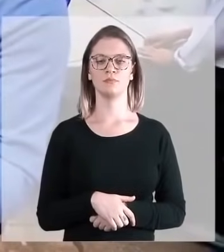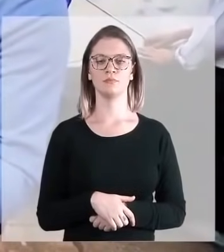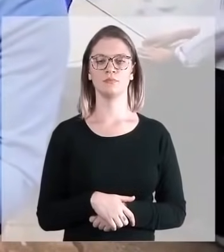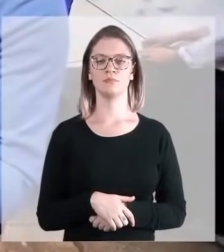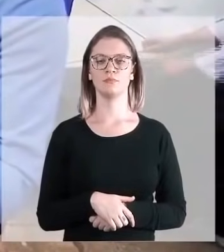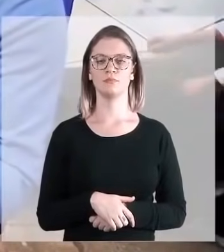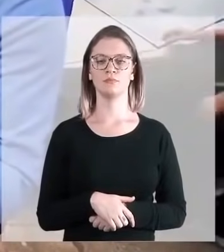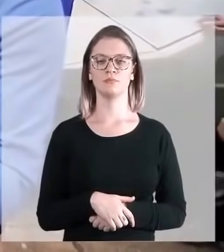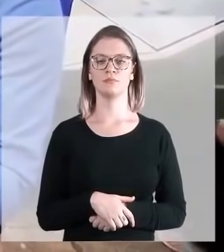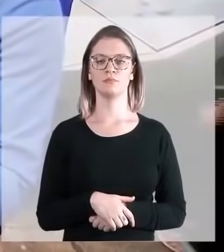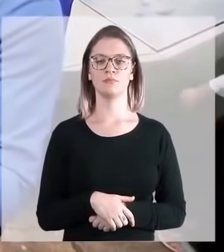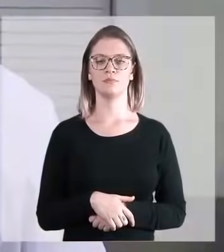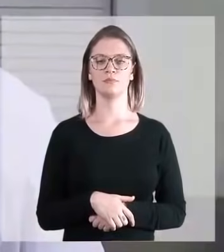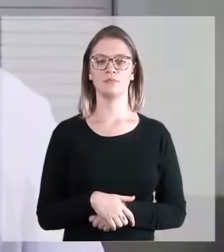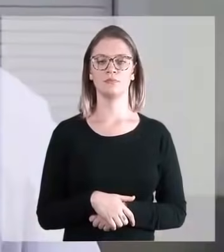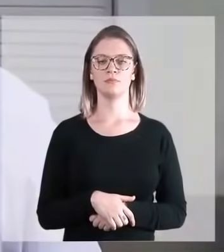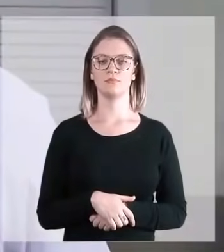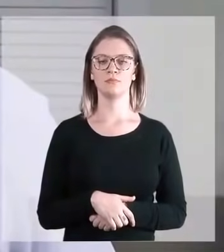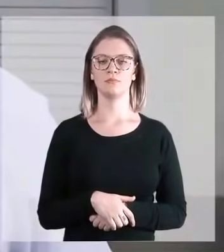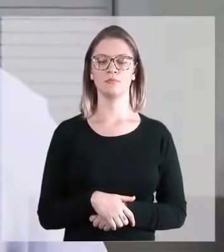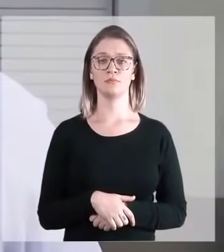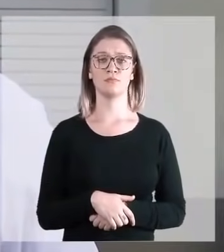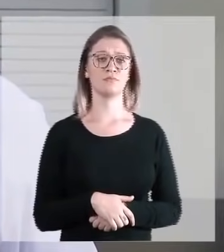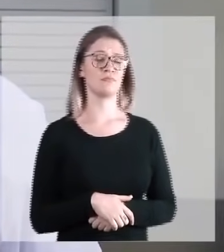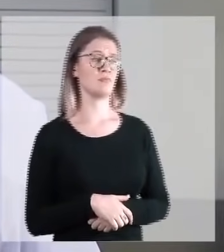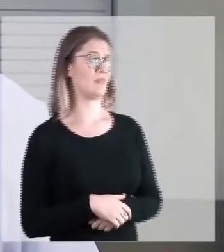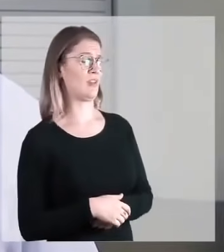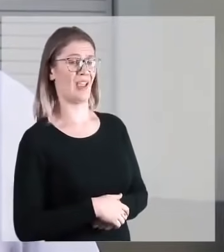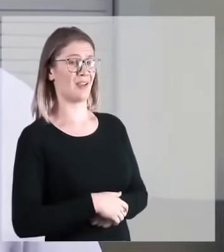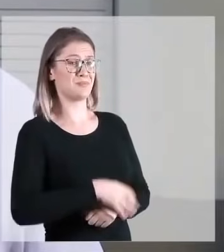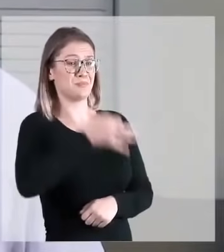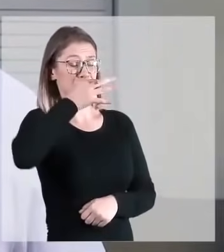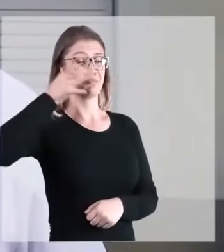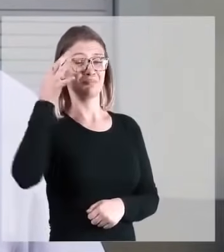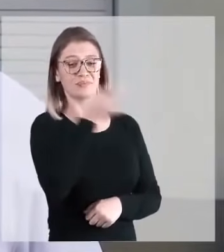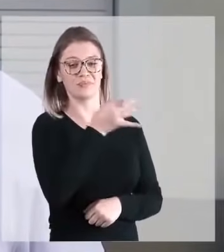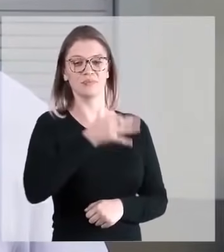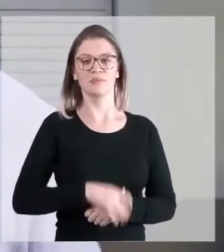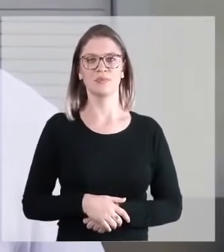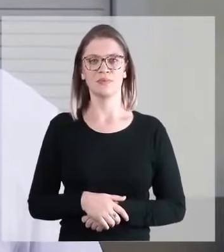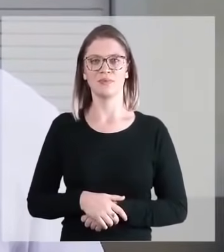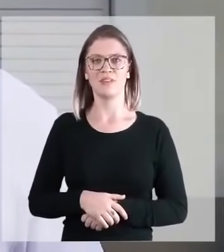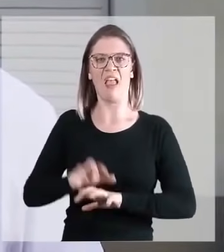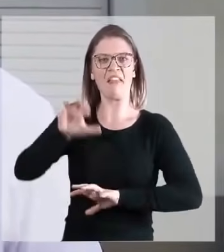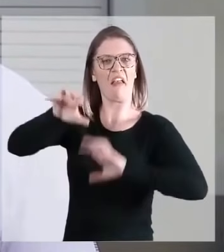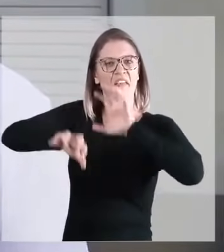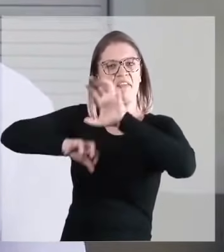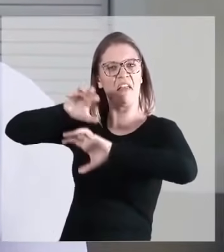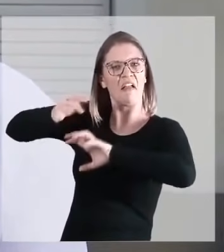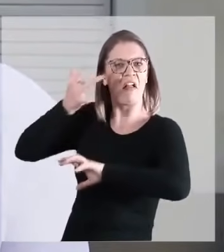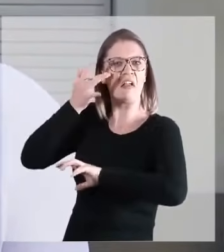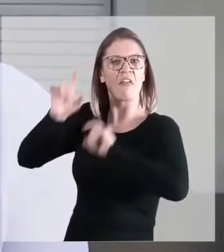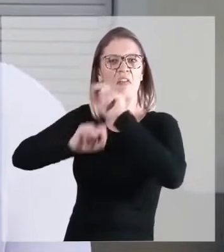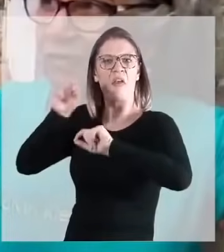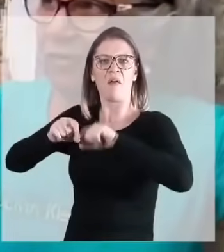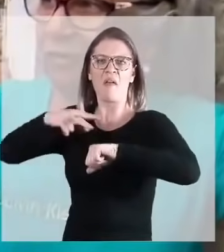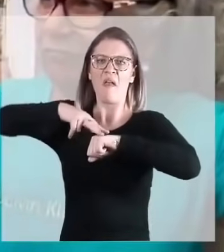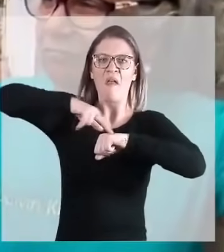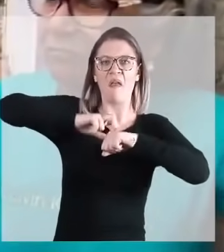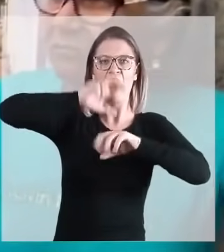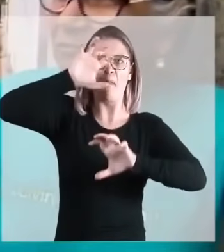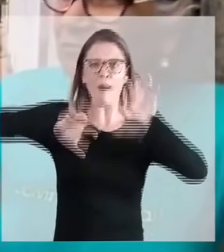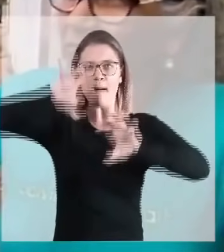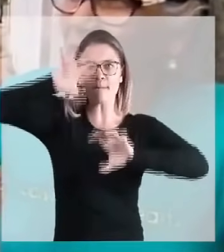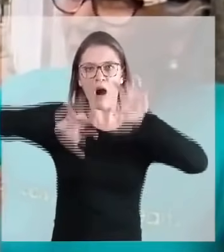É o cúmulo do absurdo, né? Tem um tal de tigrão, tem um tal de sei o quê, é rebolando, são danças eróticas. Eu não concordo. Diz